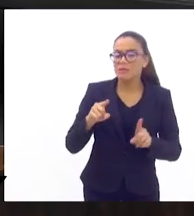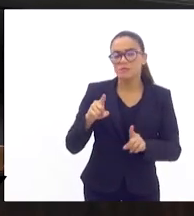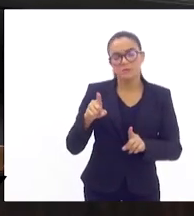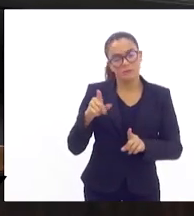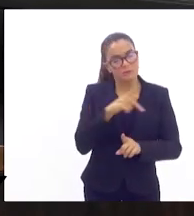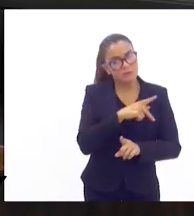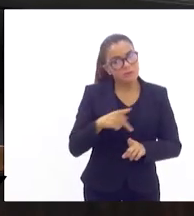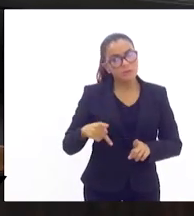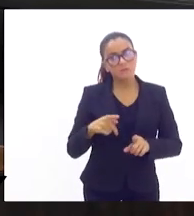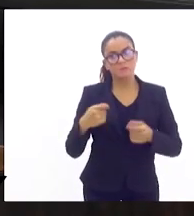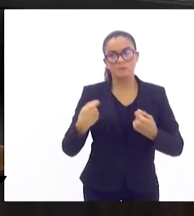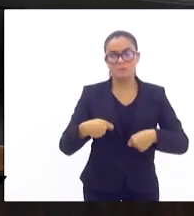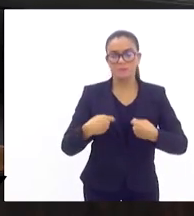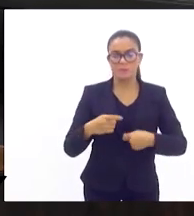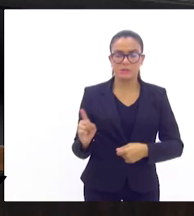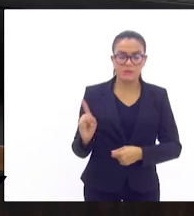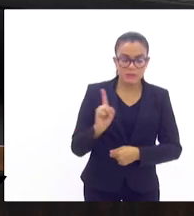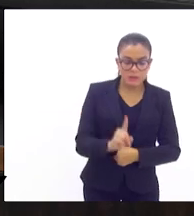Ele